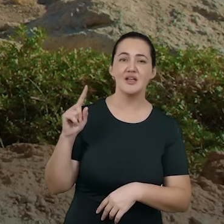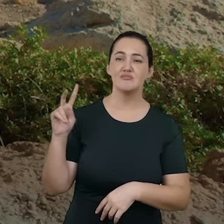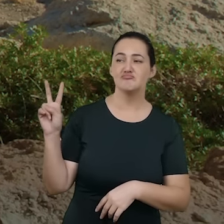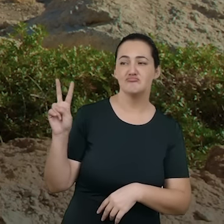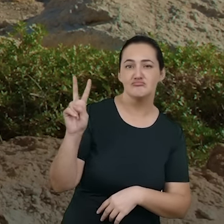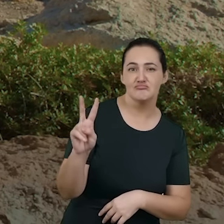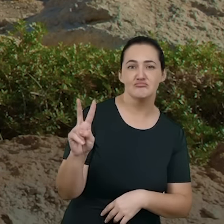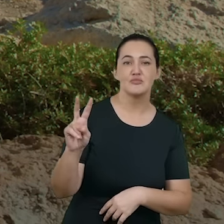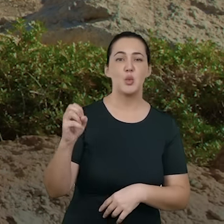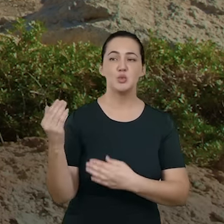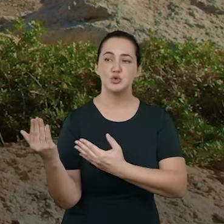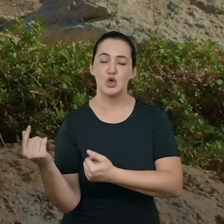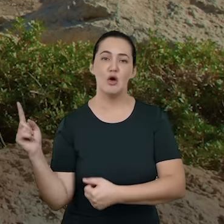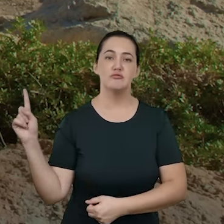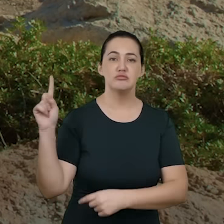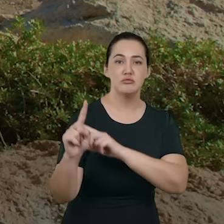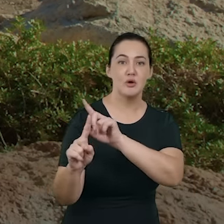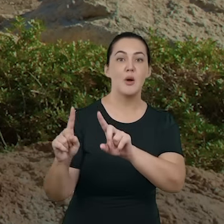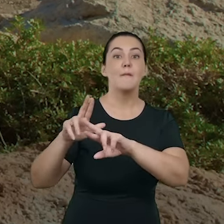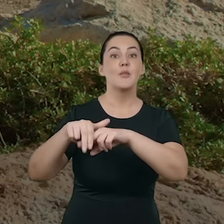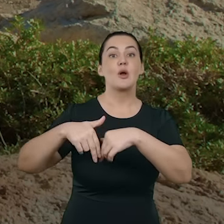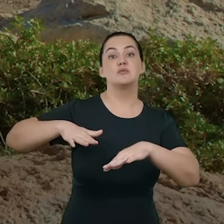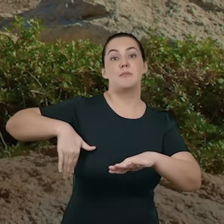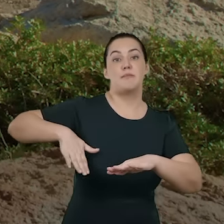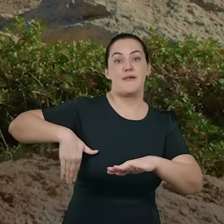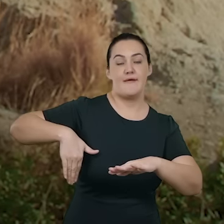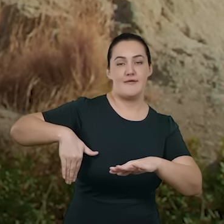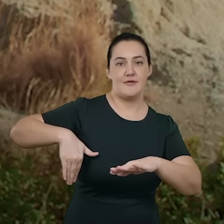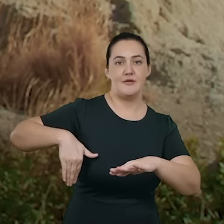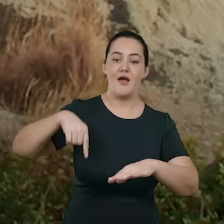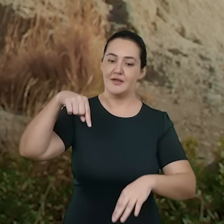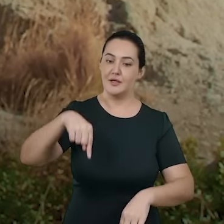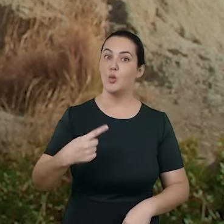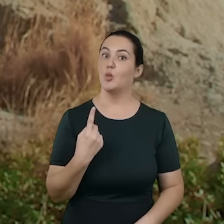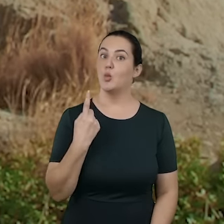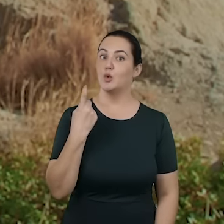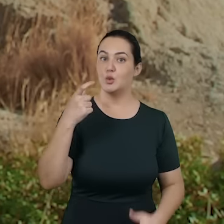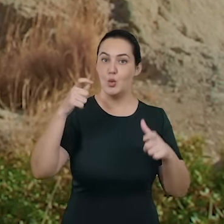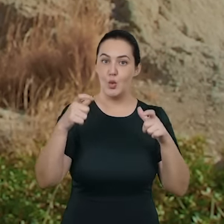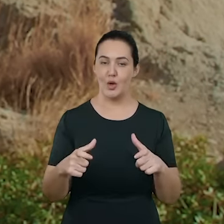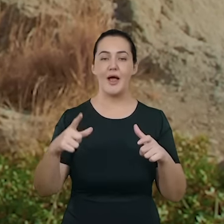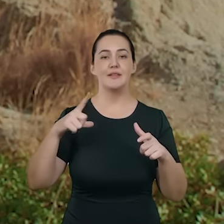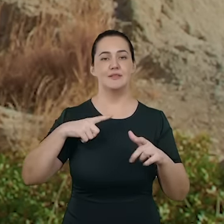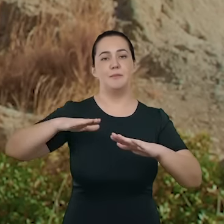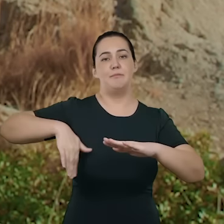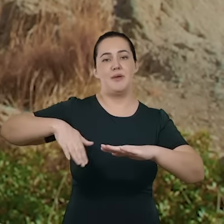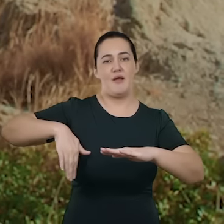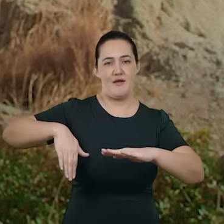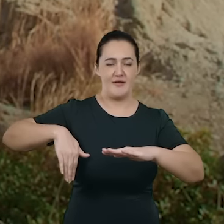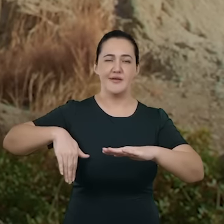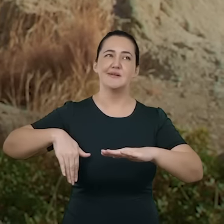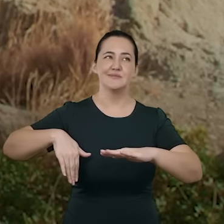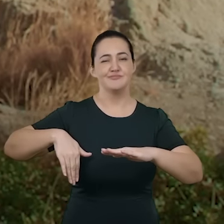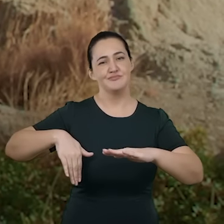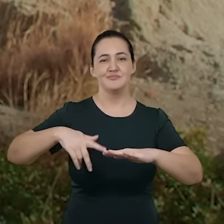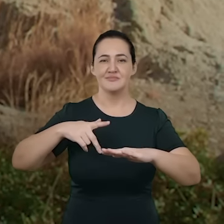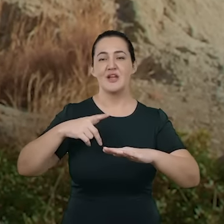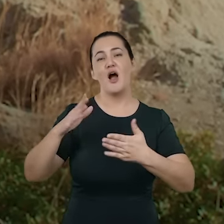um jovem que gosta de vir aqui por causa da praia. Aliás, este é o único lugar em toda a ilha que tem uma praia que é